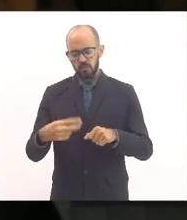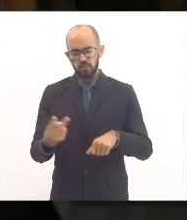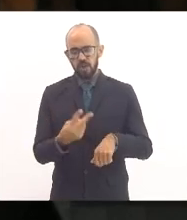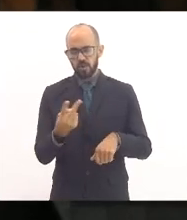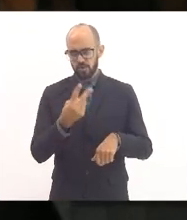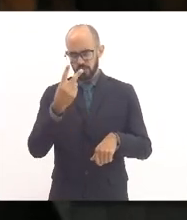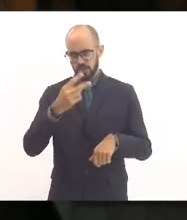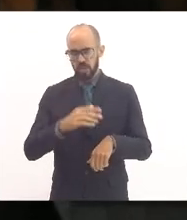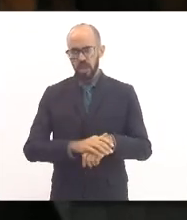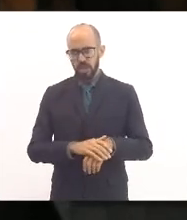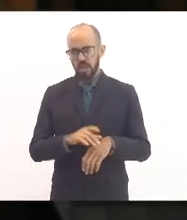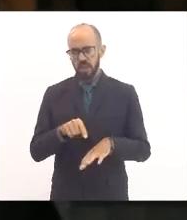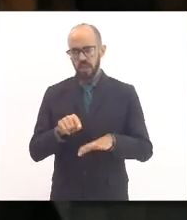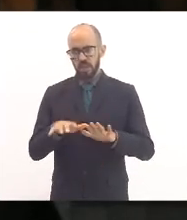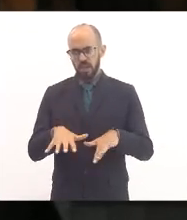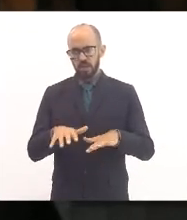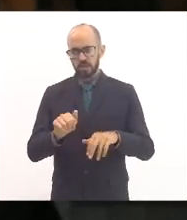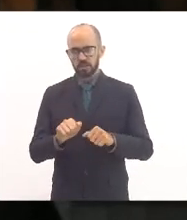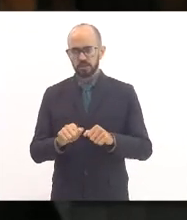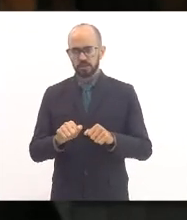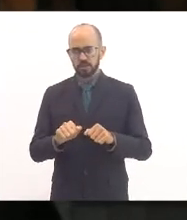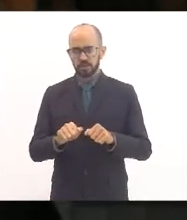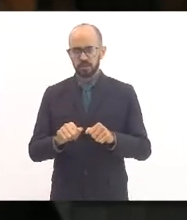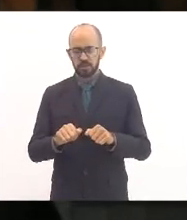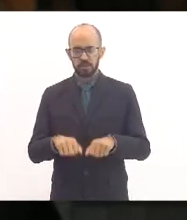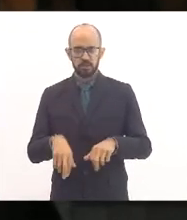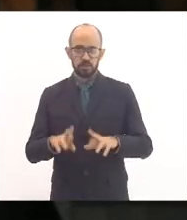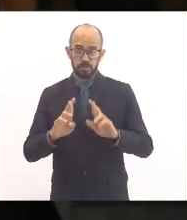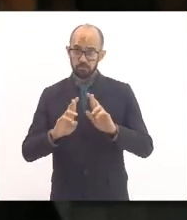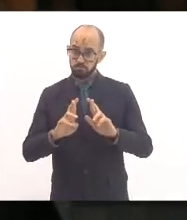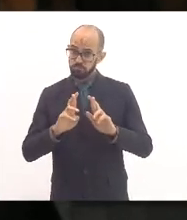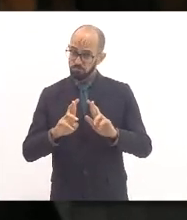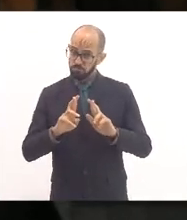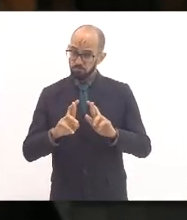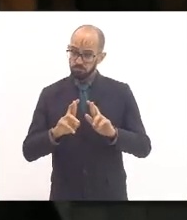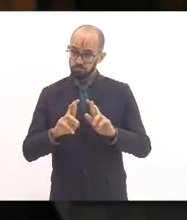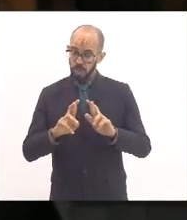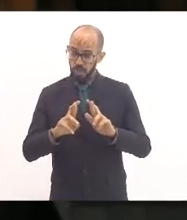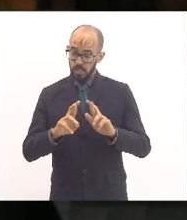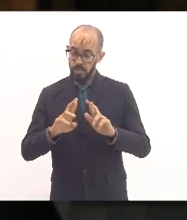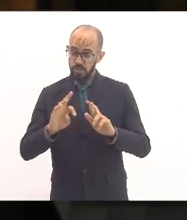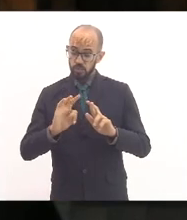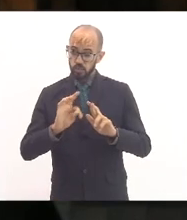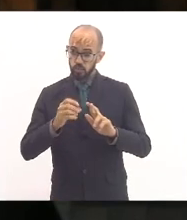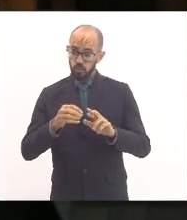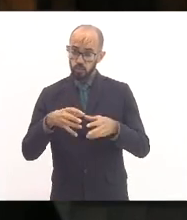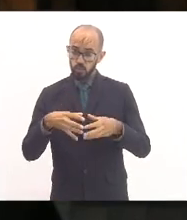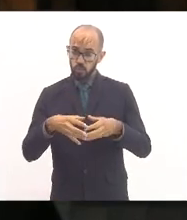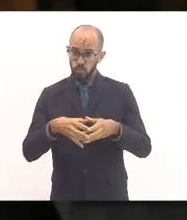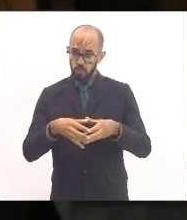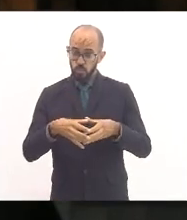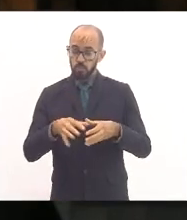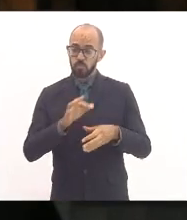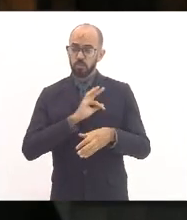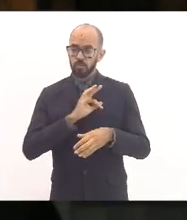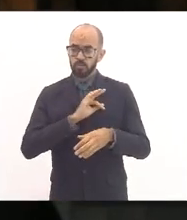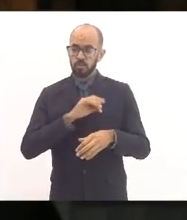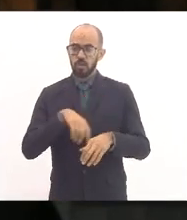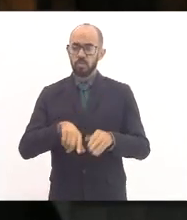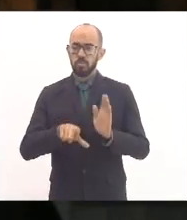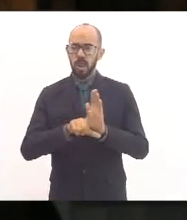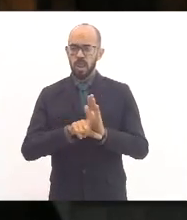é a isso que deve é isso que espera pelo menos a classe dos policiais de uma lei orgânica